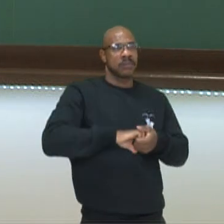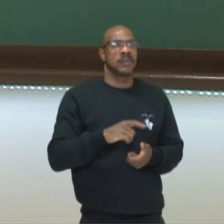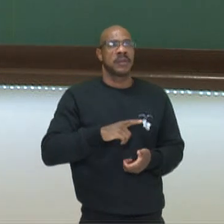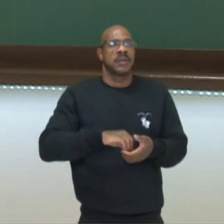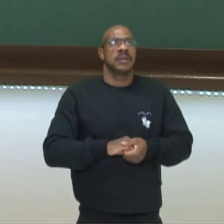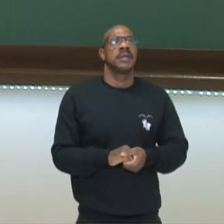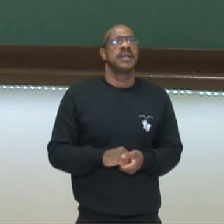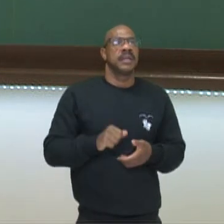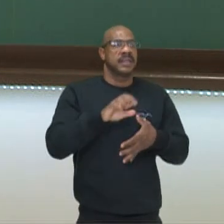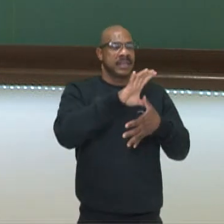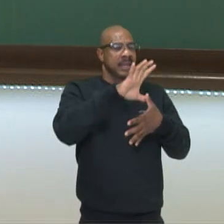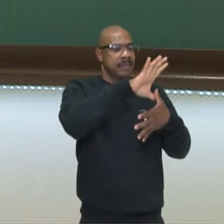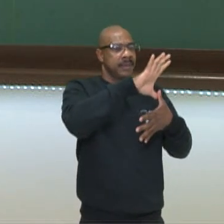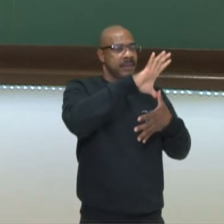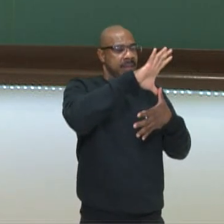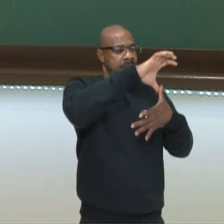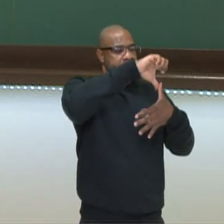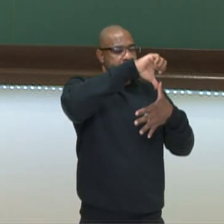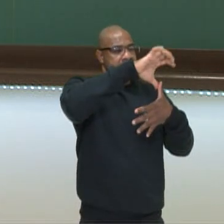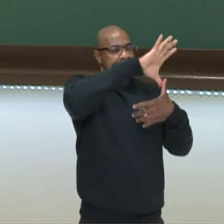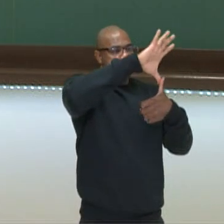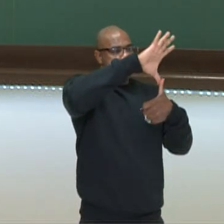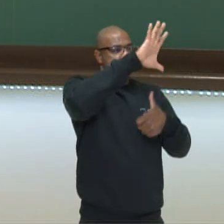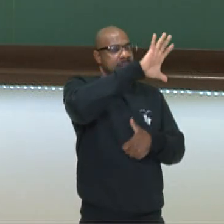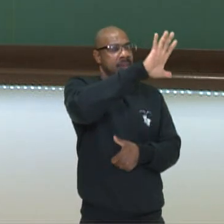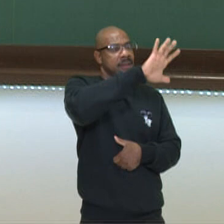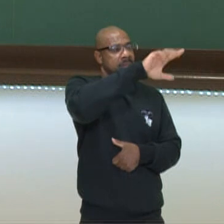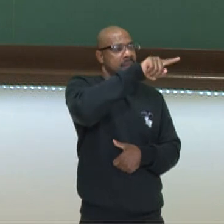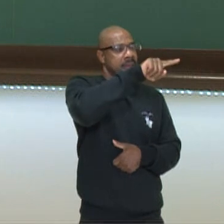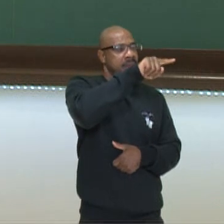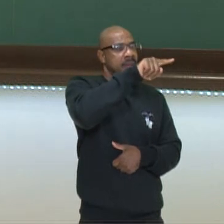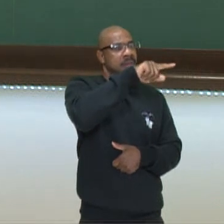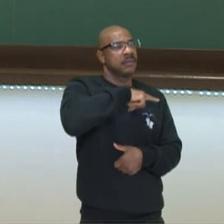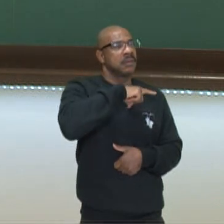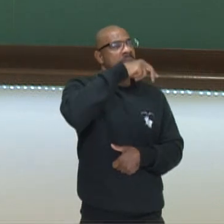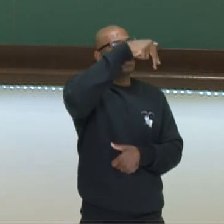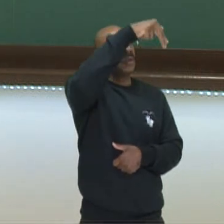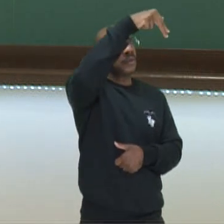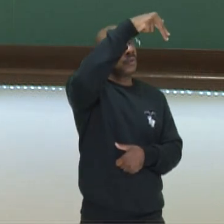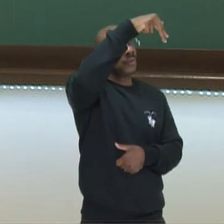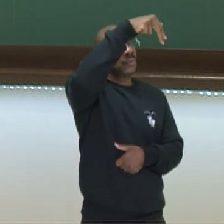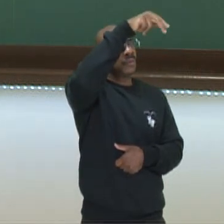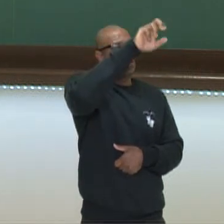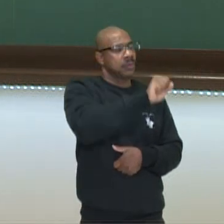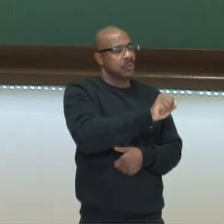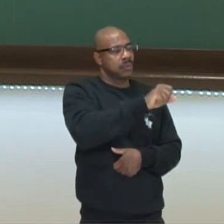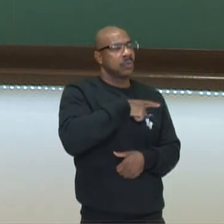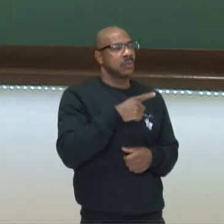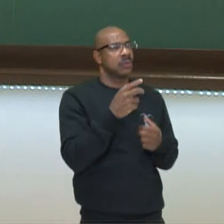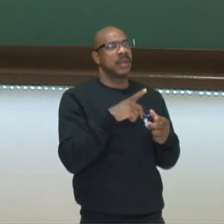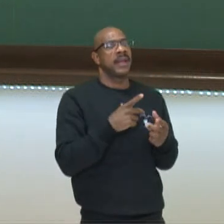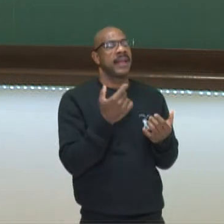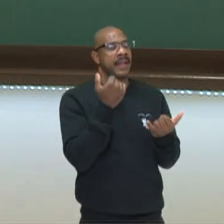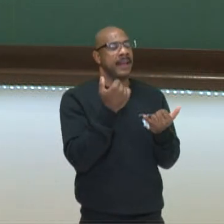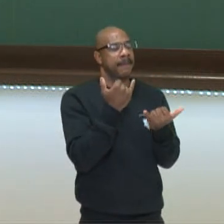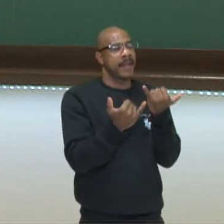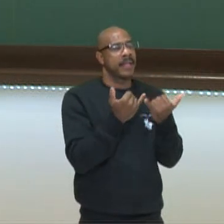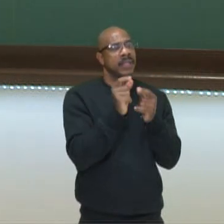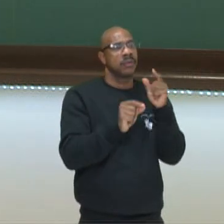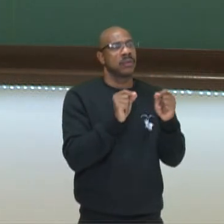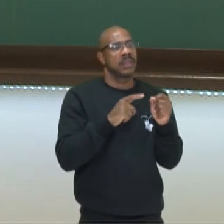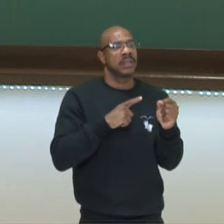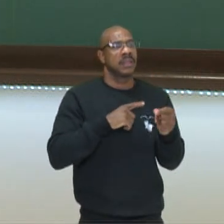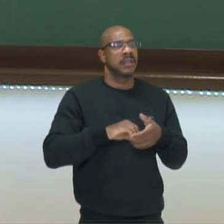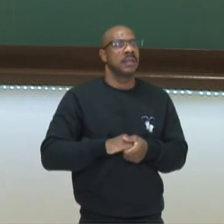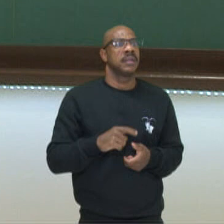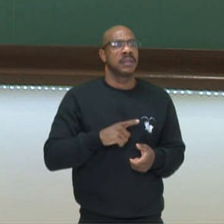América do Norte, né, essas colônias que estavam mais ao sul da América do Norte, ela é similar ao que a gente vai ter, por exemplo, no Brasil